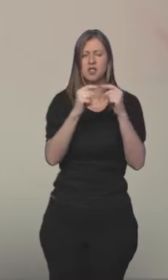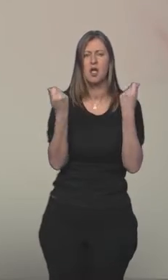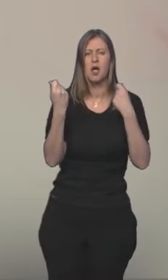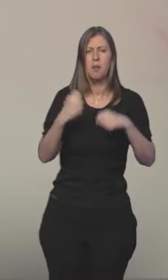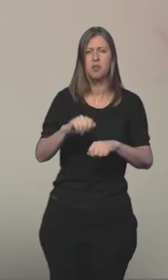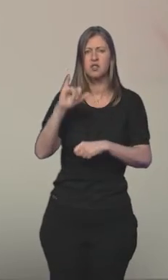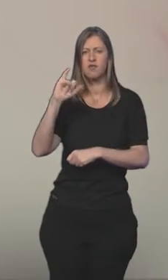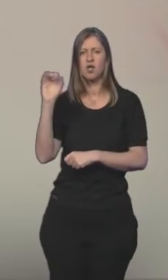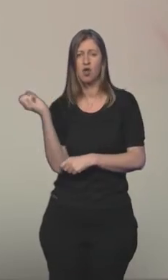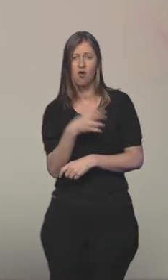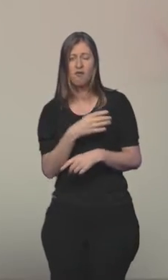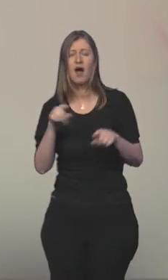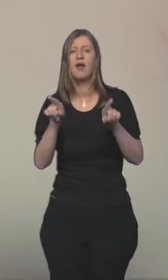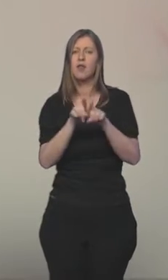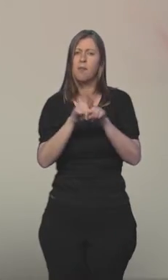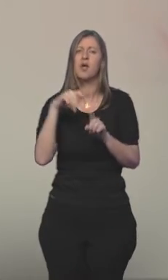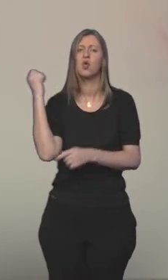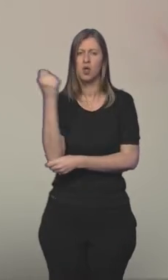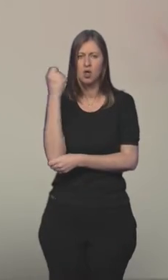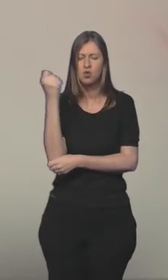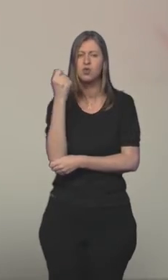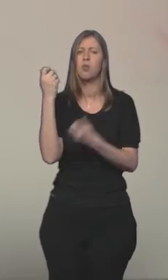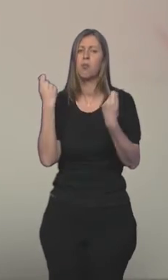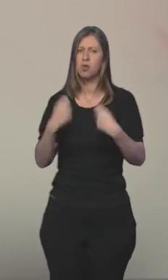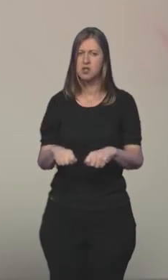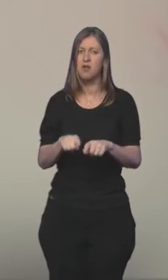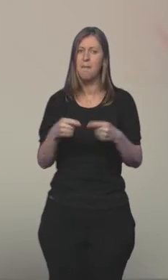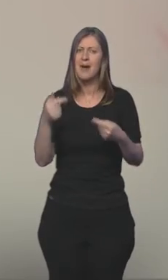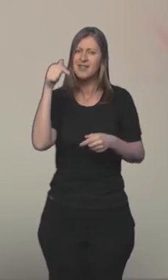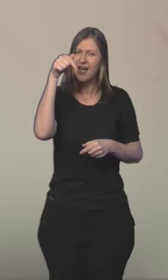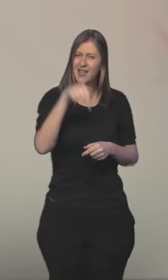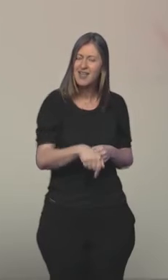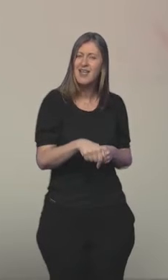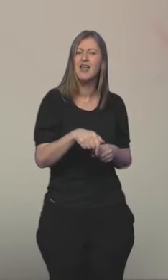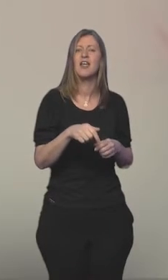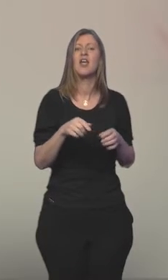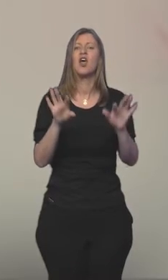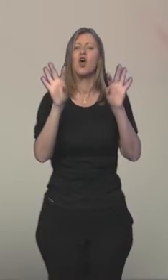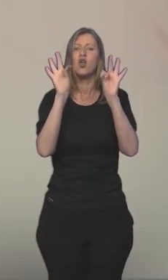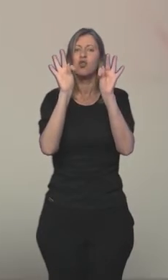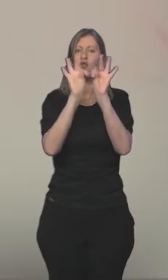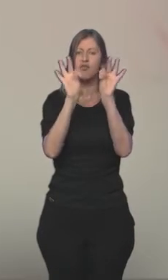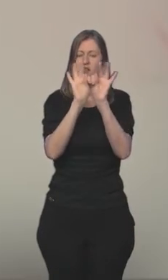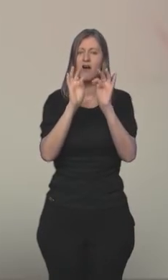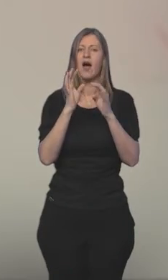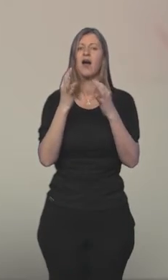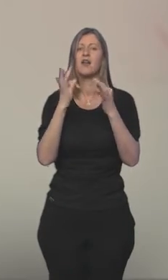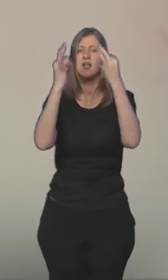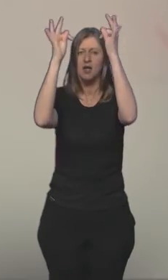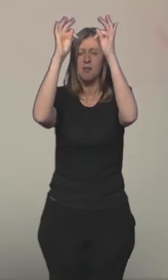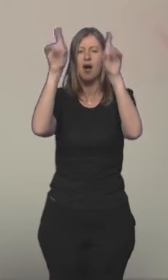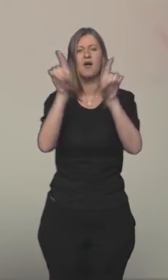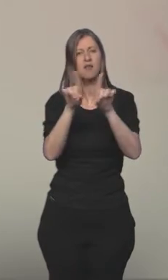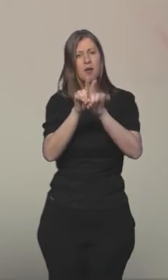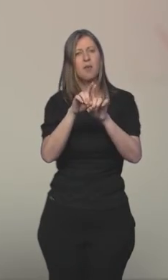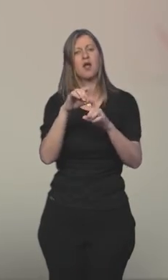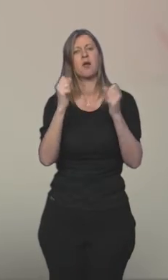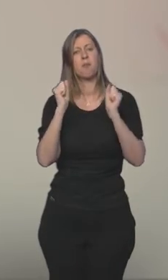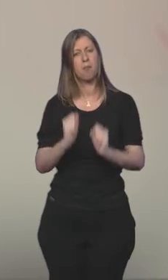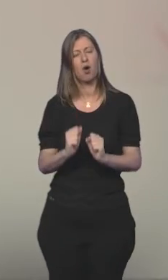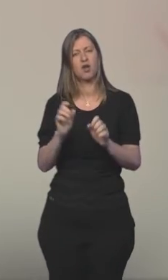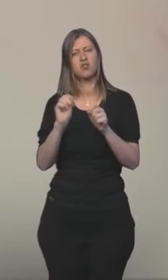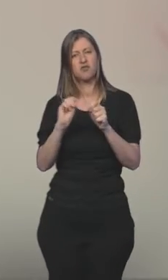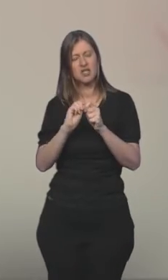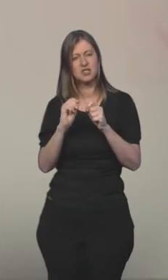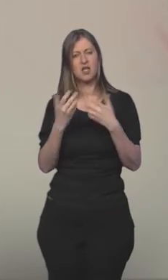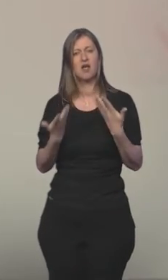em Brasília é possível inovar, que no Rio Grande do Sul também é possível, mas aqui dentro do Fevale Tech Park, aqui dentro da Universidade Fevale,